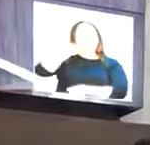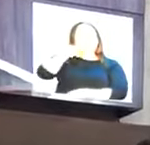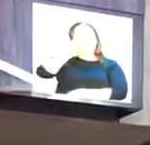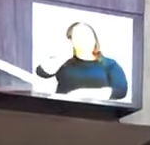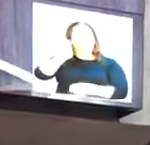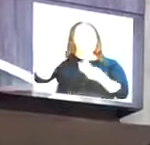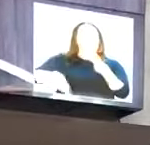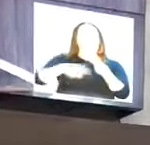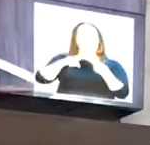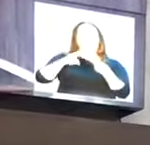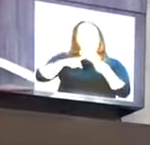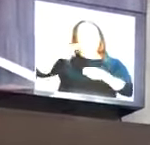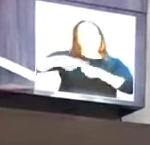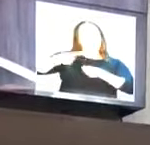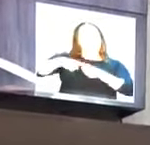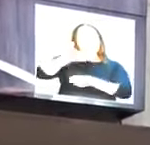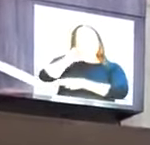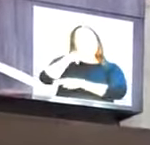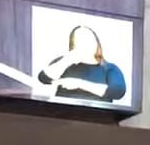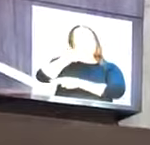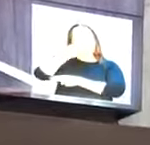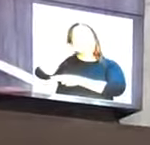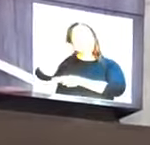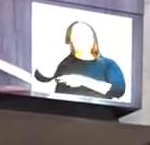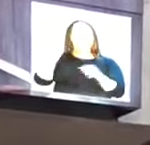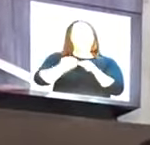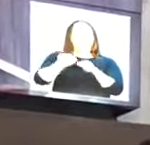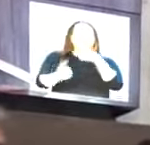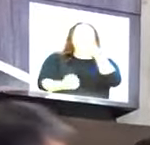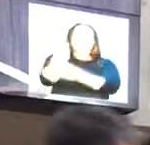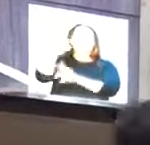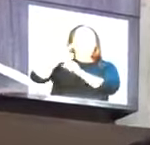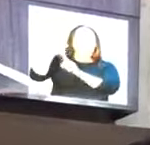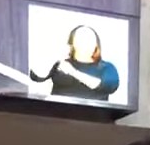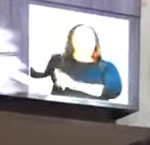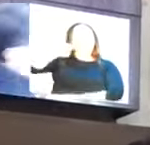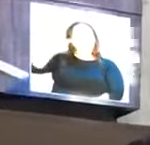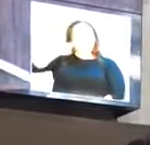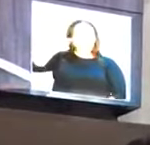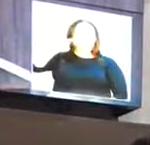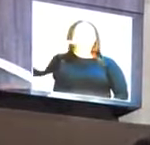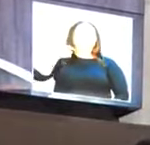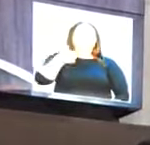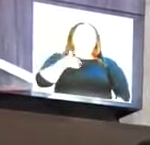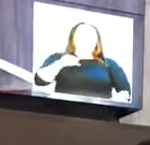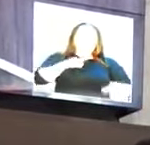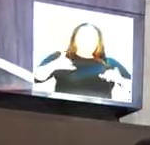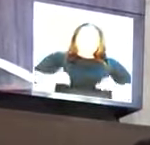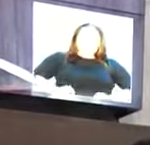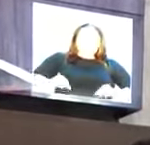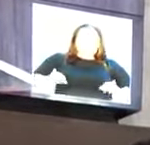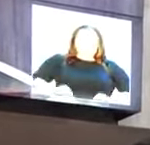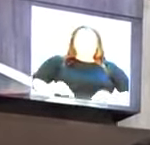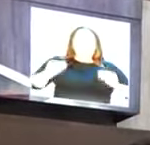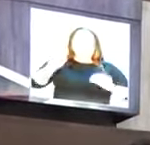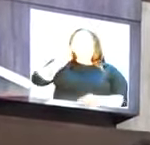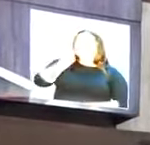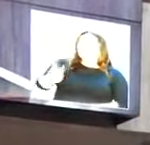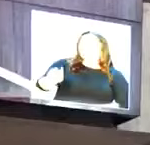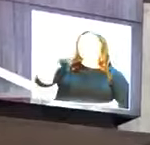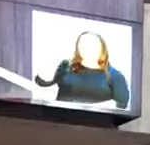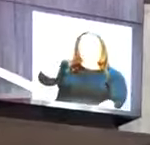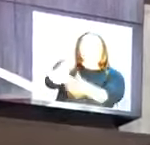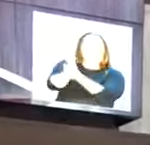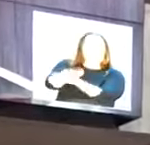comarca de Poeiras, na segunda vara. Então a gente tem sofrido bastante com o acúmulo de processos, com a falta